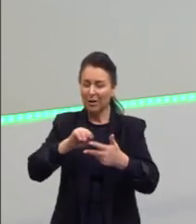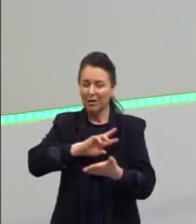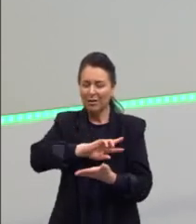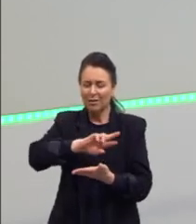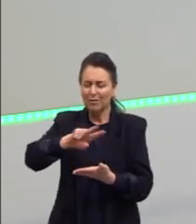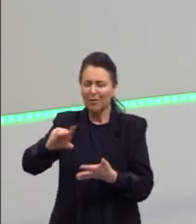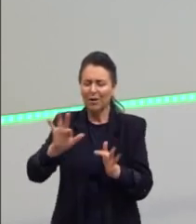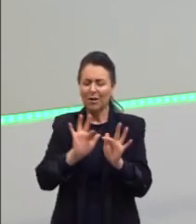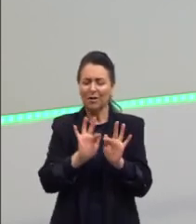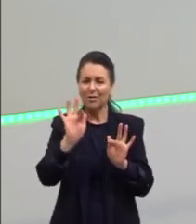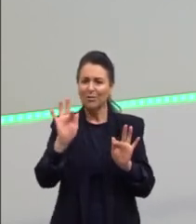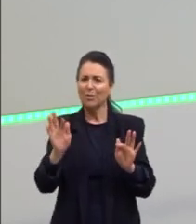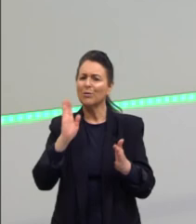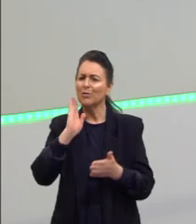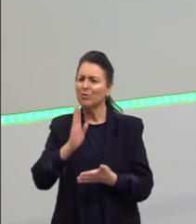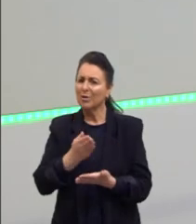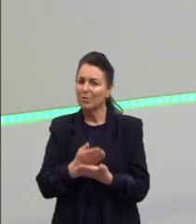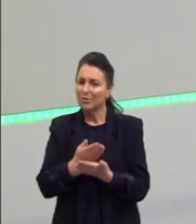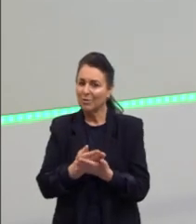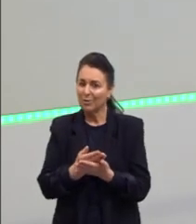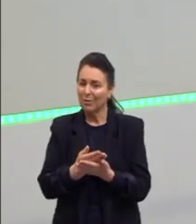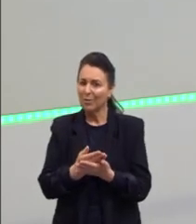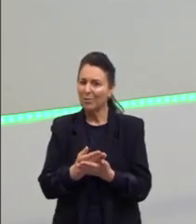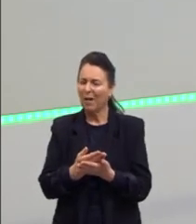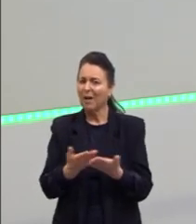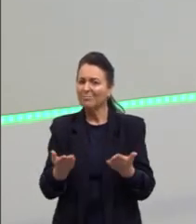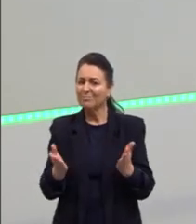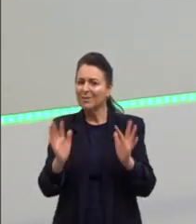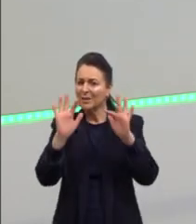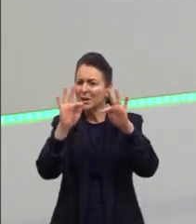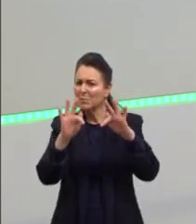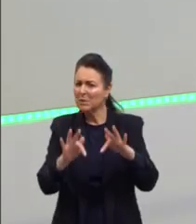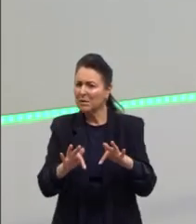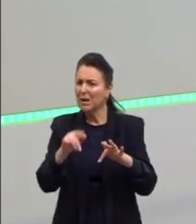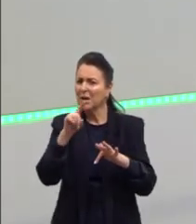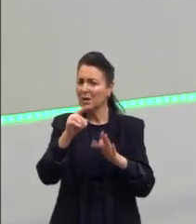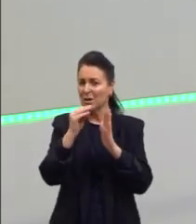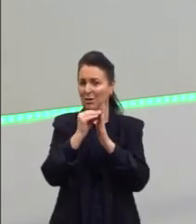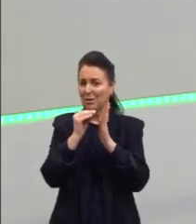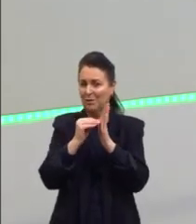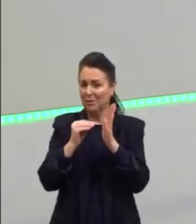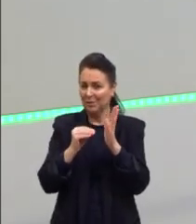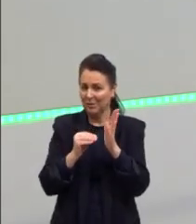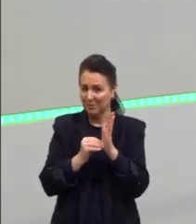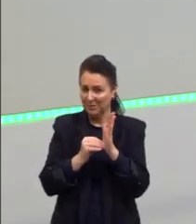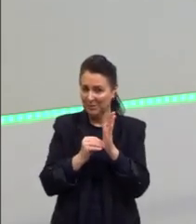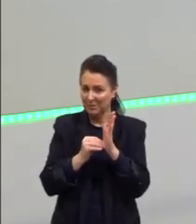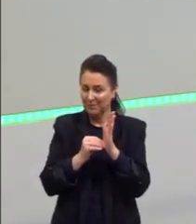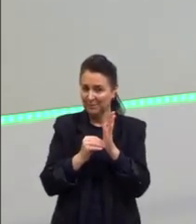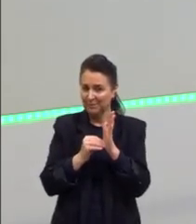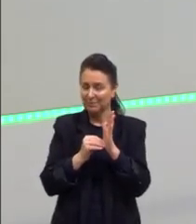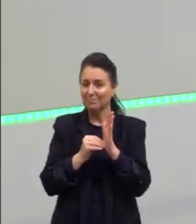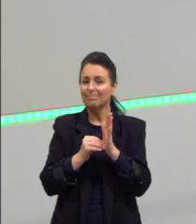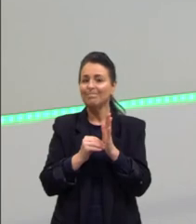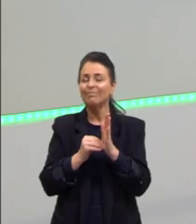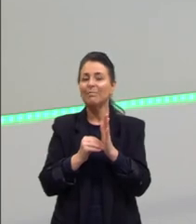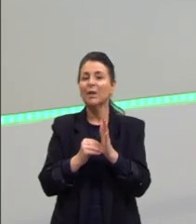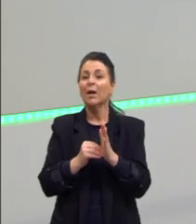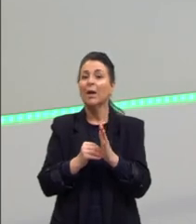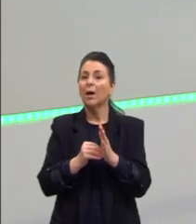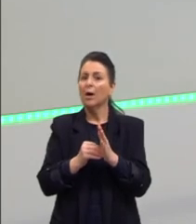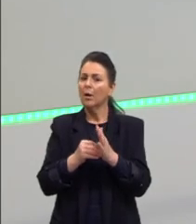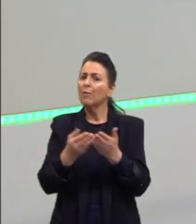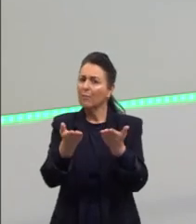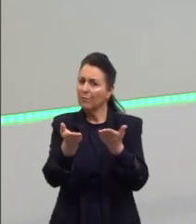funções que nós estudamos para dar um fechamento bem legal nessa etapa aí dos nossos conteúdos então eu conto com